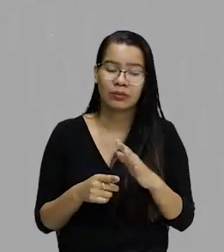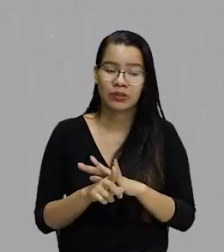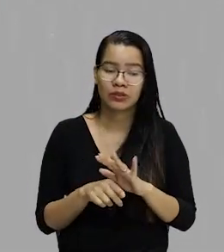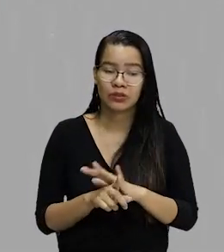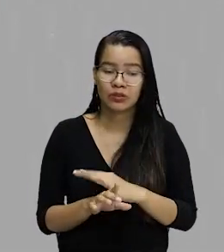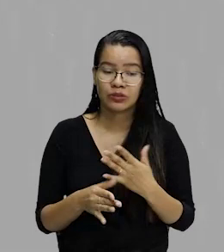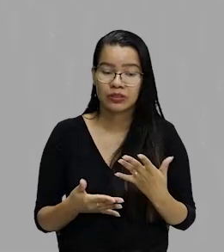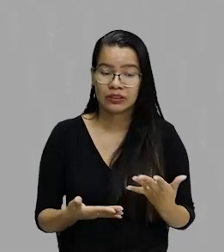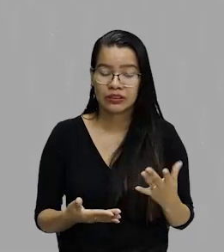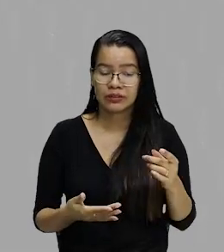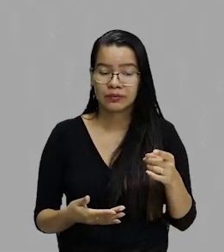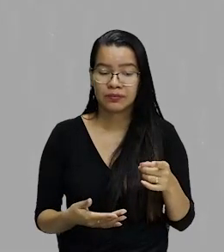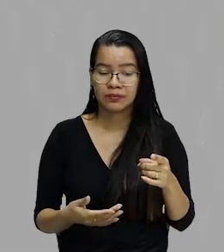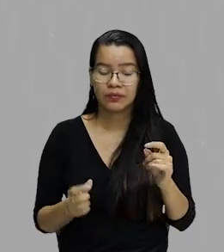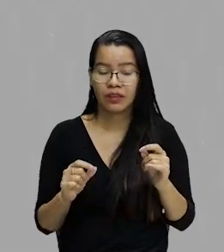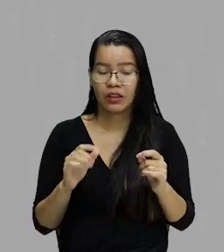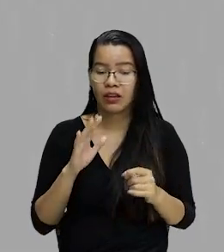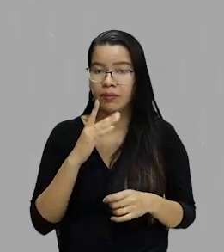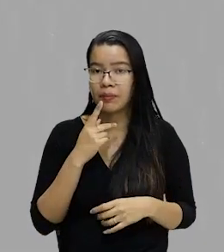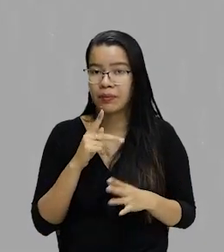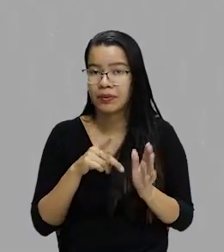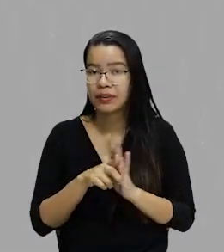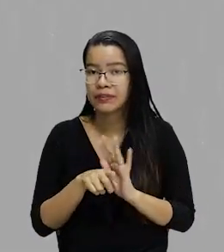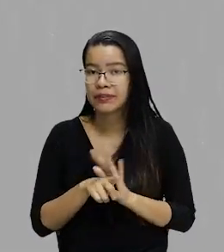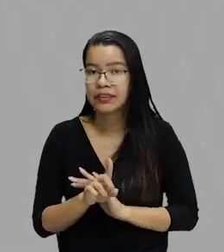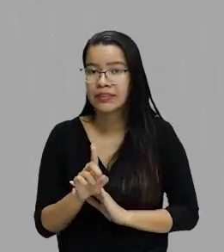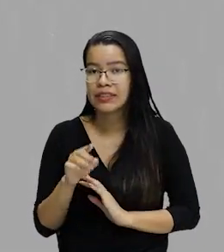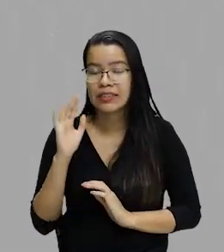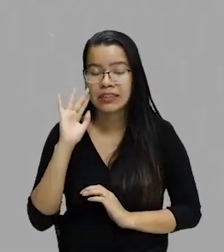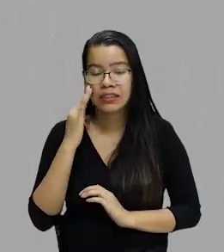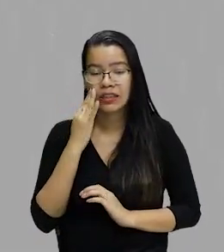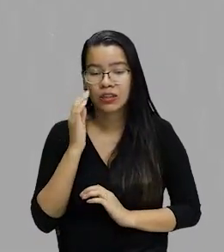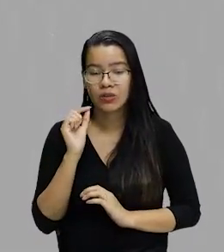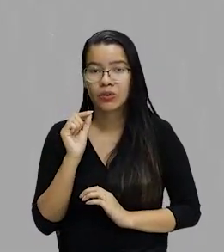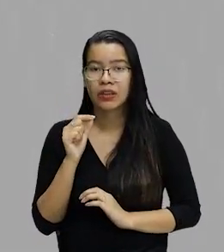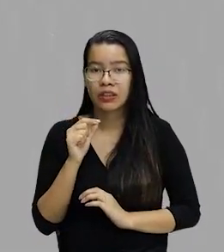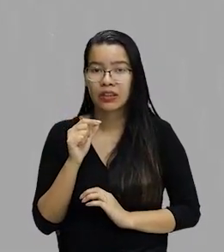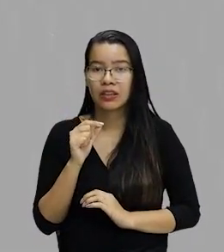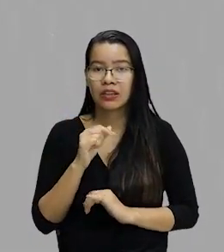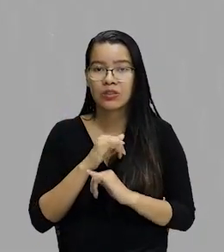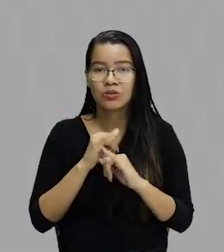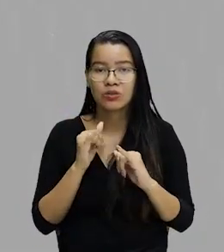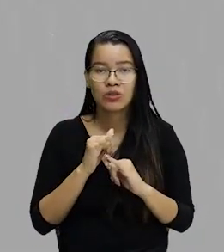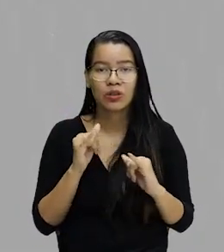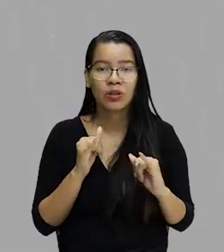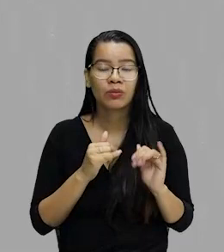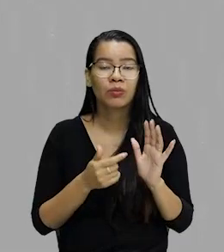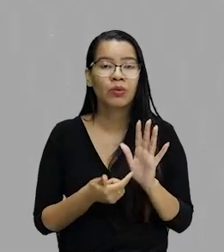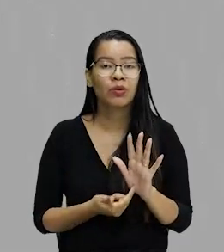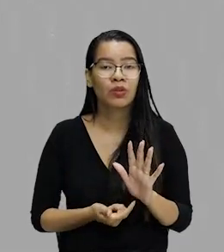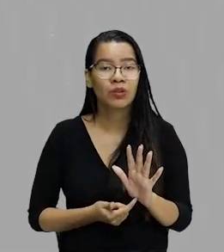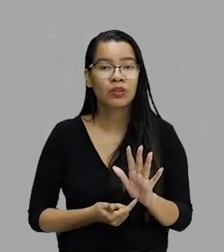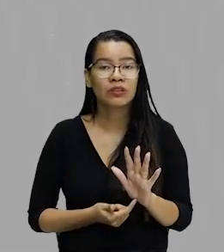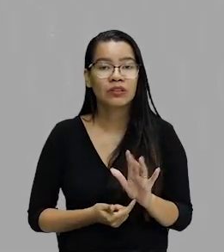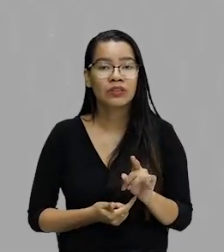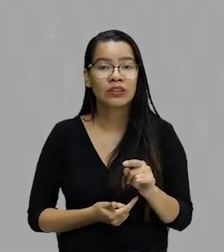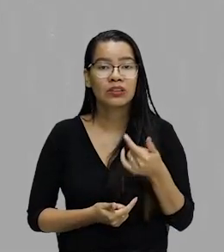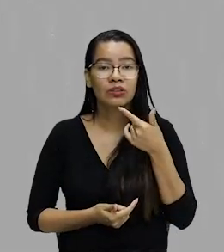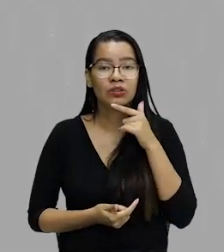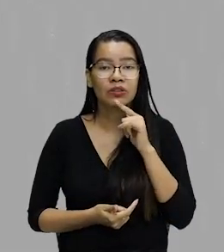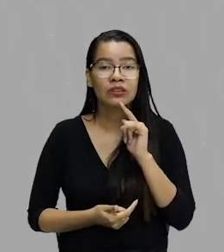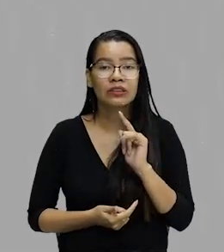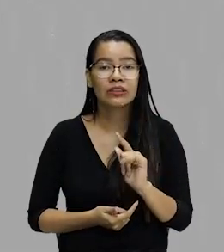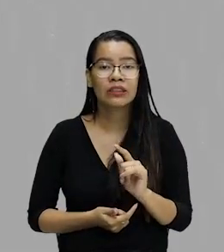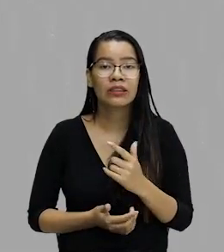pega aquilo que é perguntado e você entende aquilo que o comando, aquilo que a instrução da questão traz, você consegue de uma